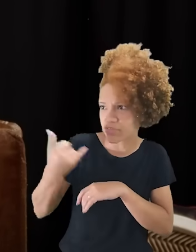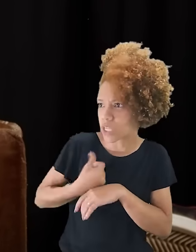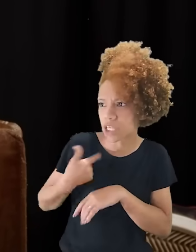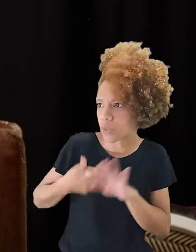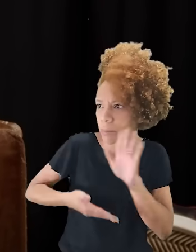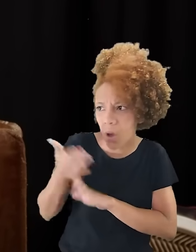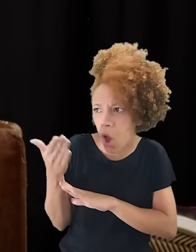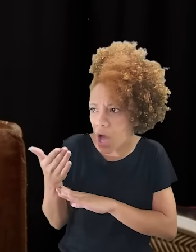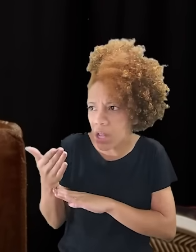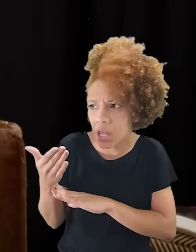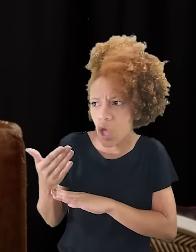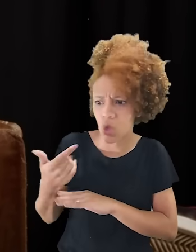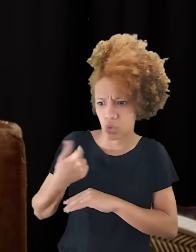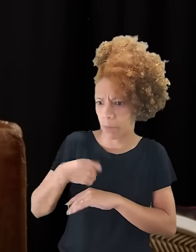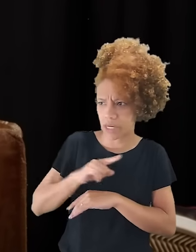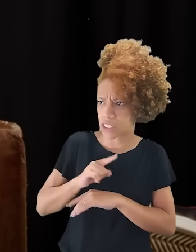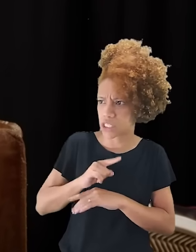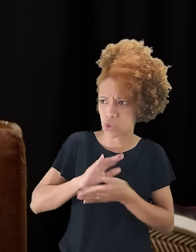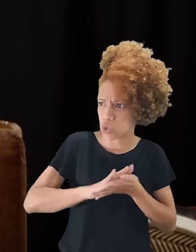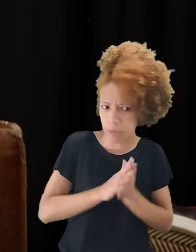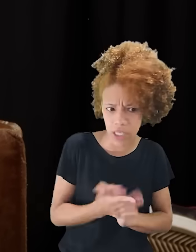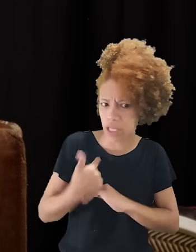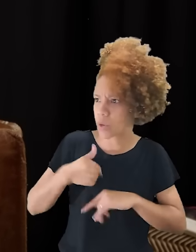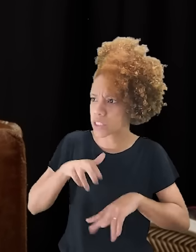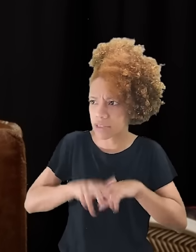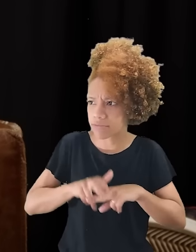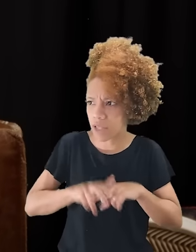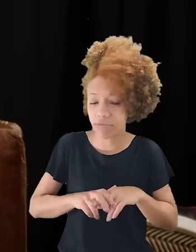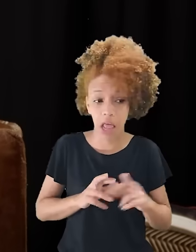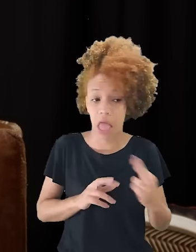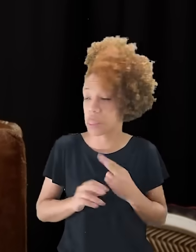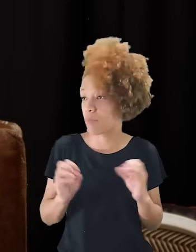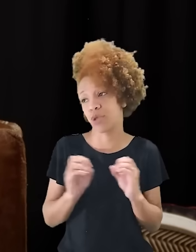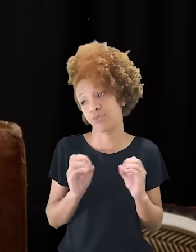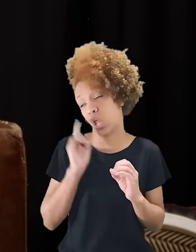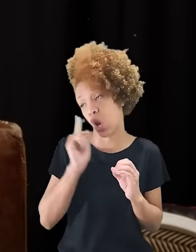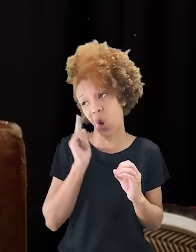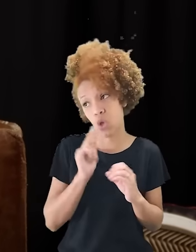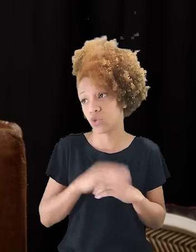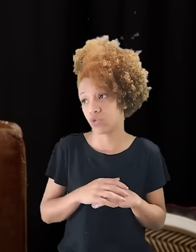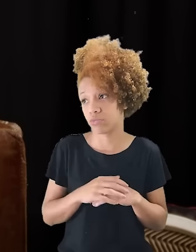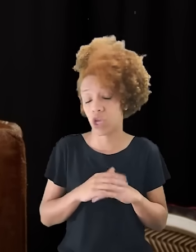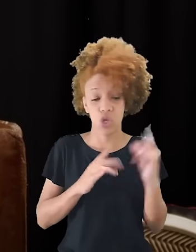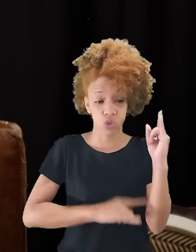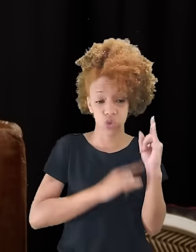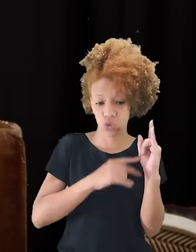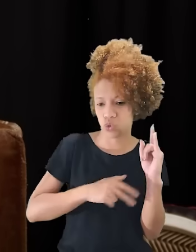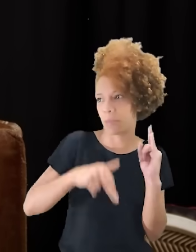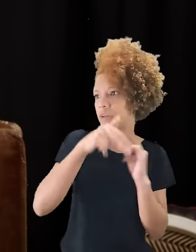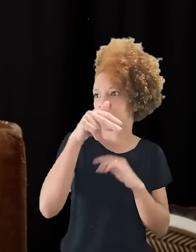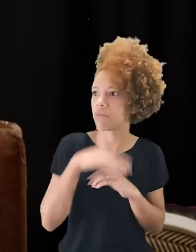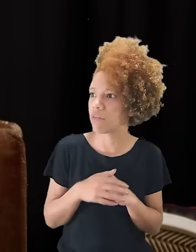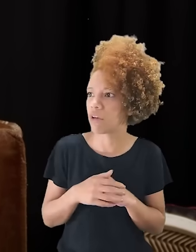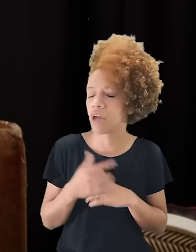avisado que eu ia embora não ia passar por essa humilhação eu sentada aqui ela não me respondeu né obviamente aí subiu o elevador na hora que ela